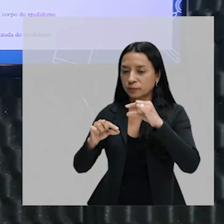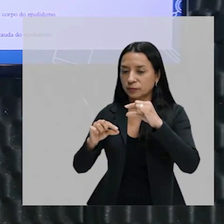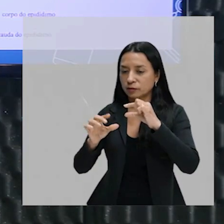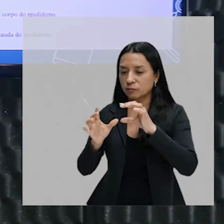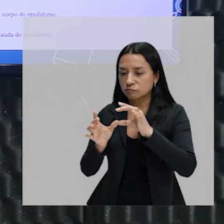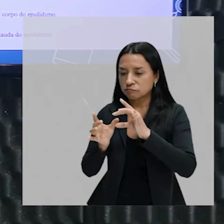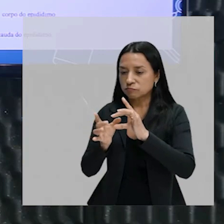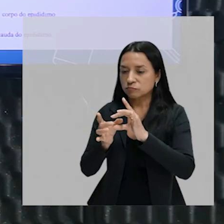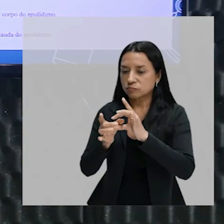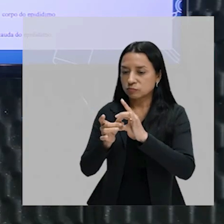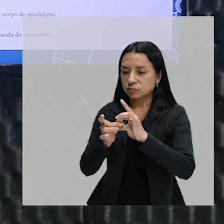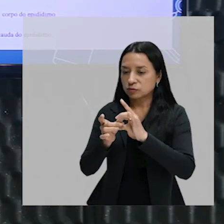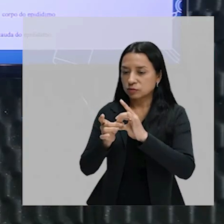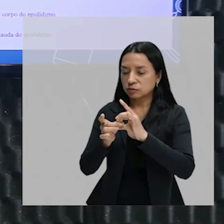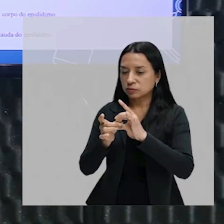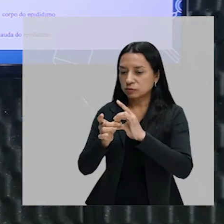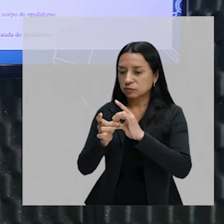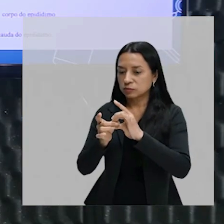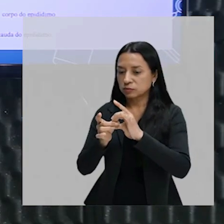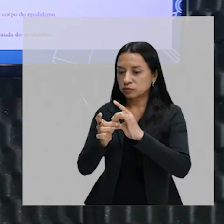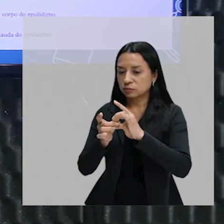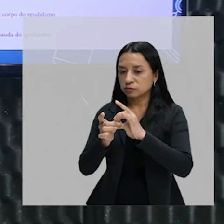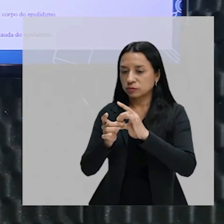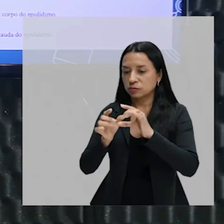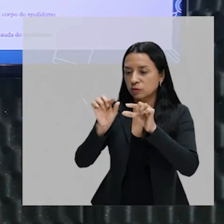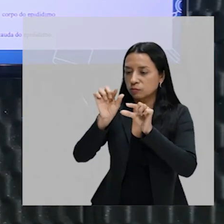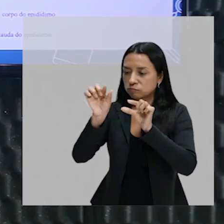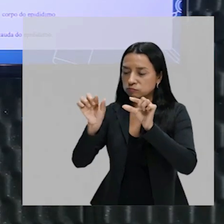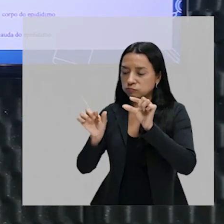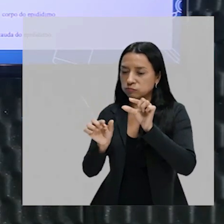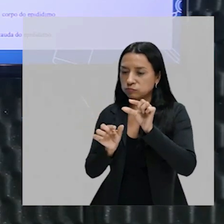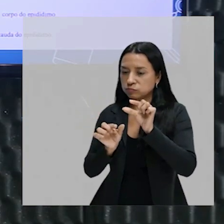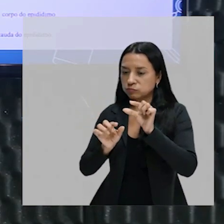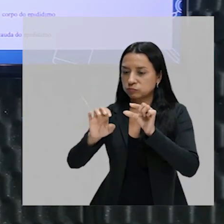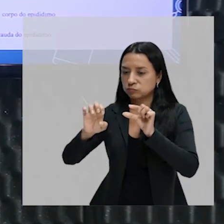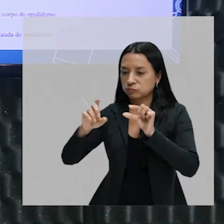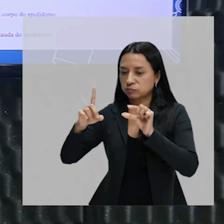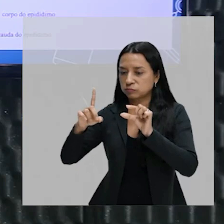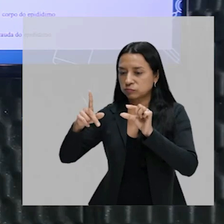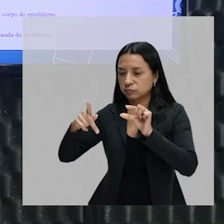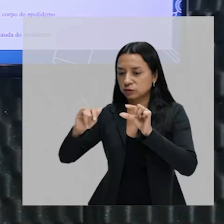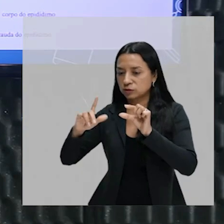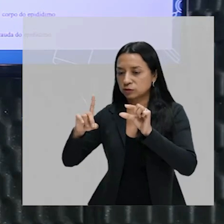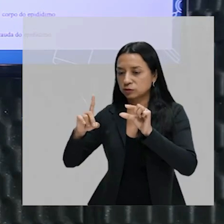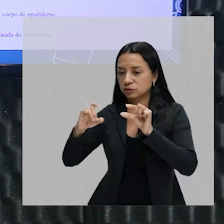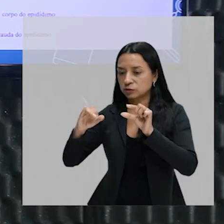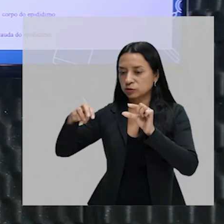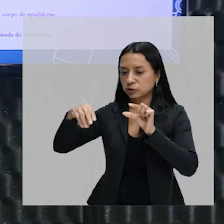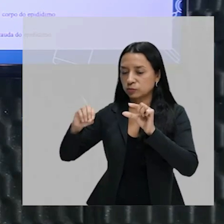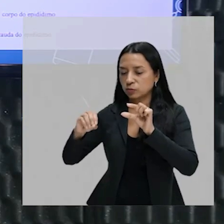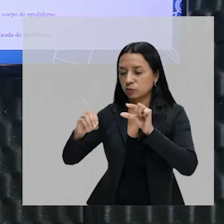interligados ao epidídimo que é justamente isso aqui ó tá nós temos o epidídimo é o local onde os